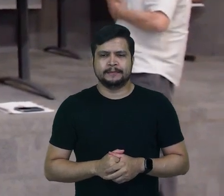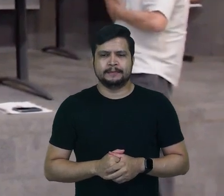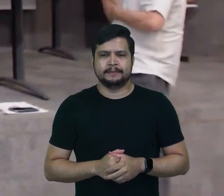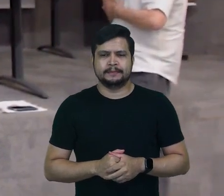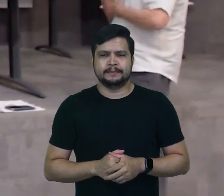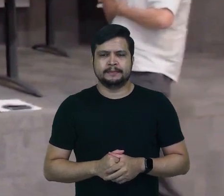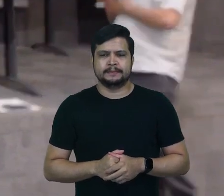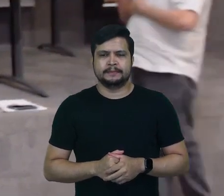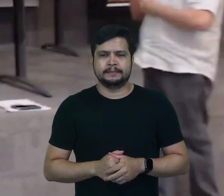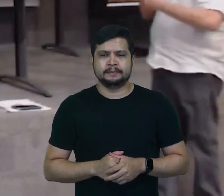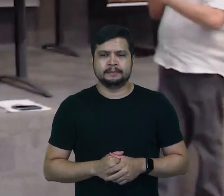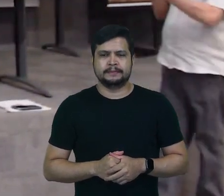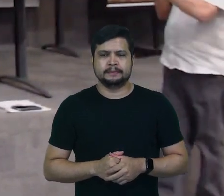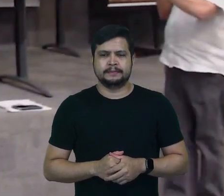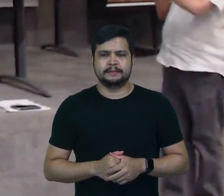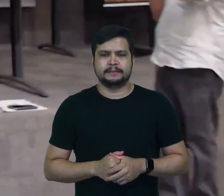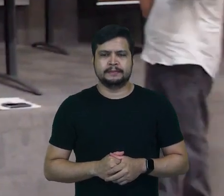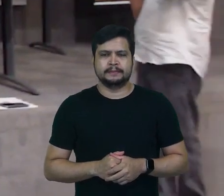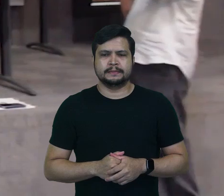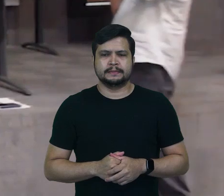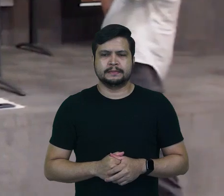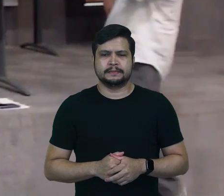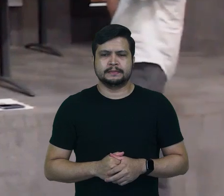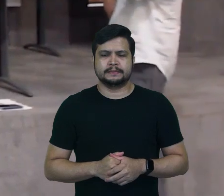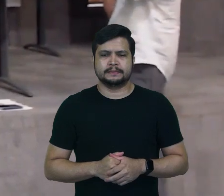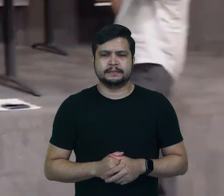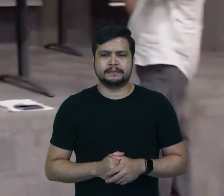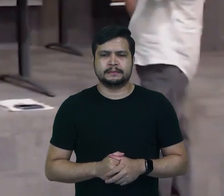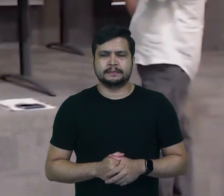verdade. E aí, quando você foi nomeada